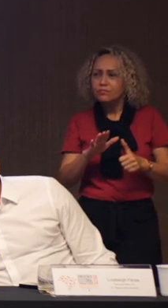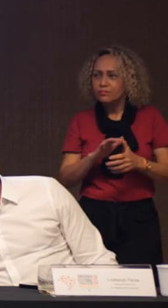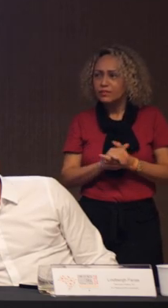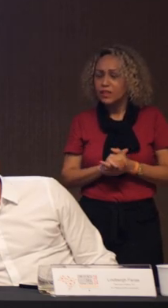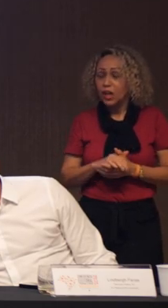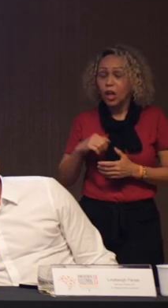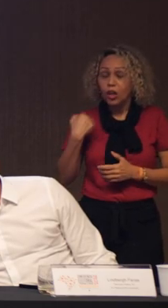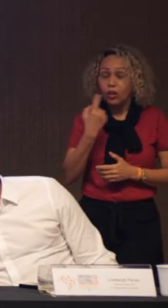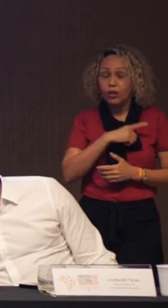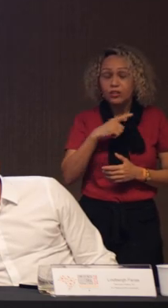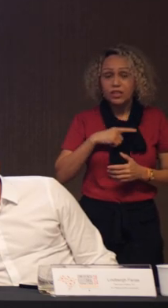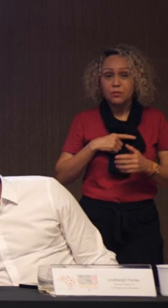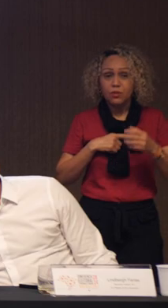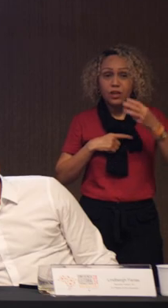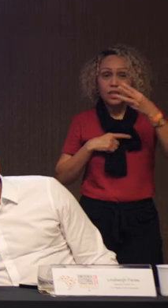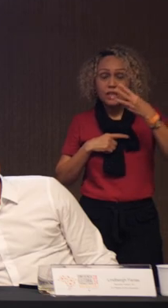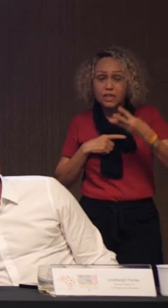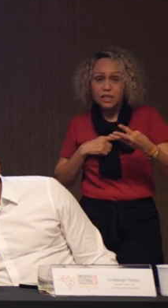Nós chegamos até 90.